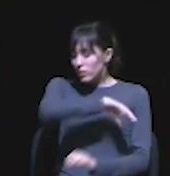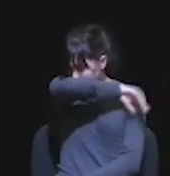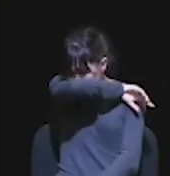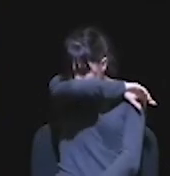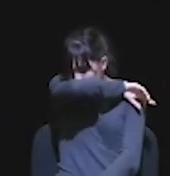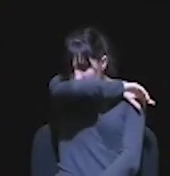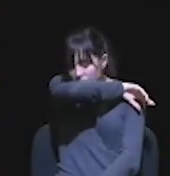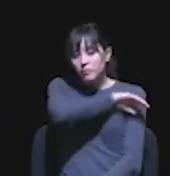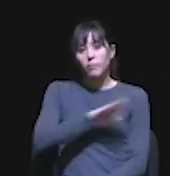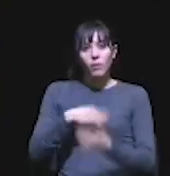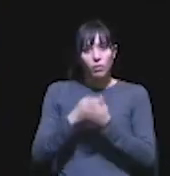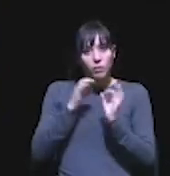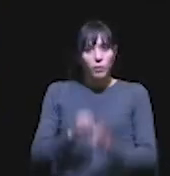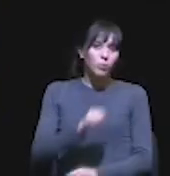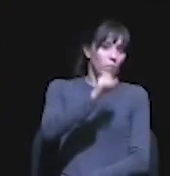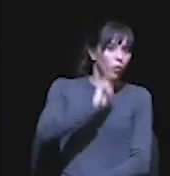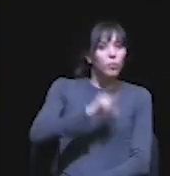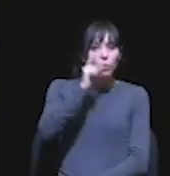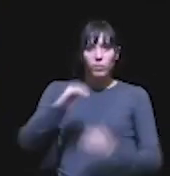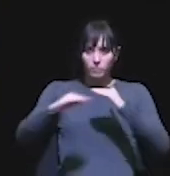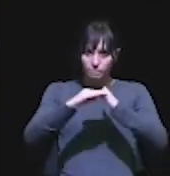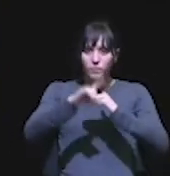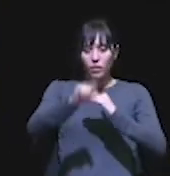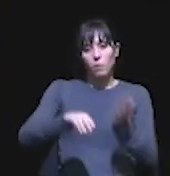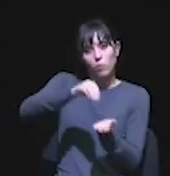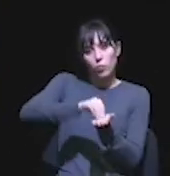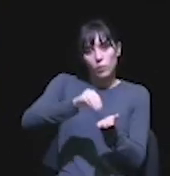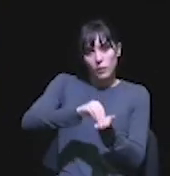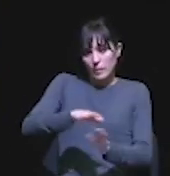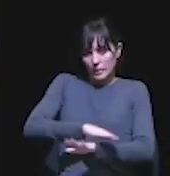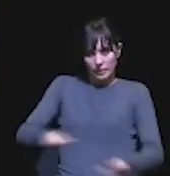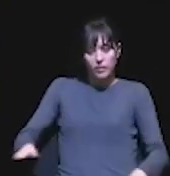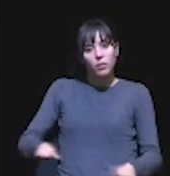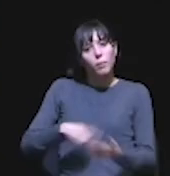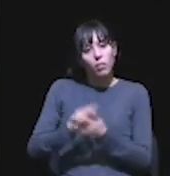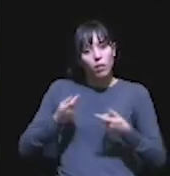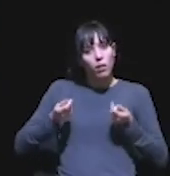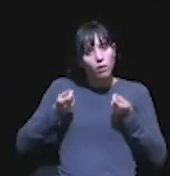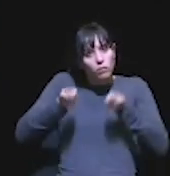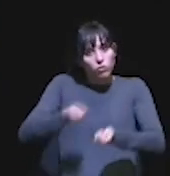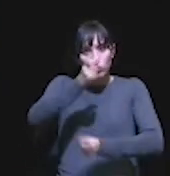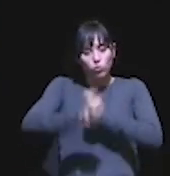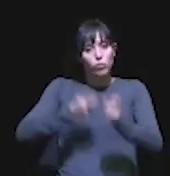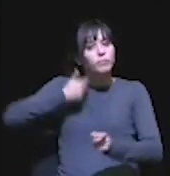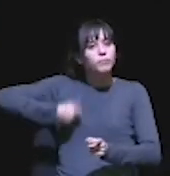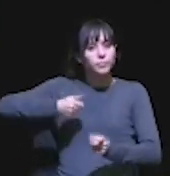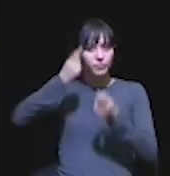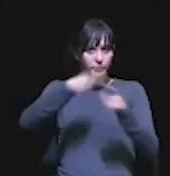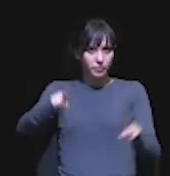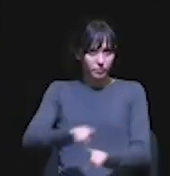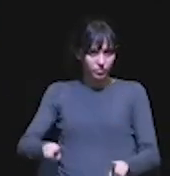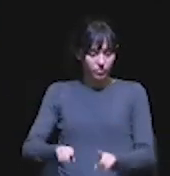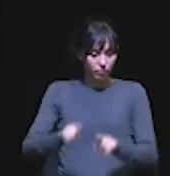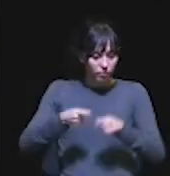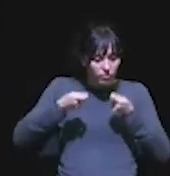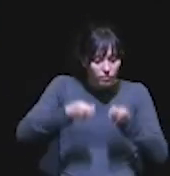real igualdade de género nem quebrar ciclos de pobreza. Temos de investir nas pessoas e priorizar a educação. Investir nas pessoas é investir